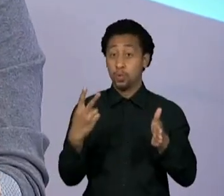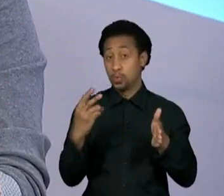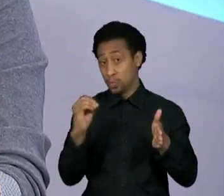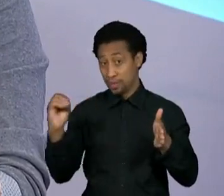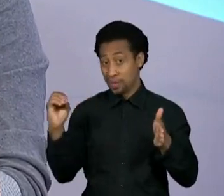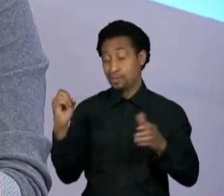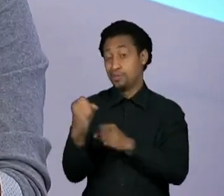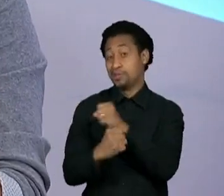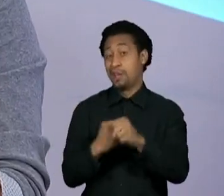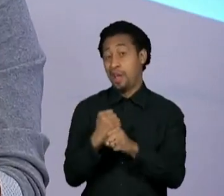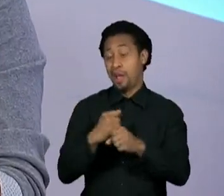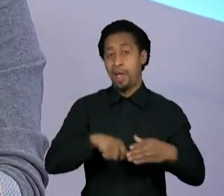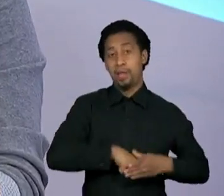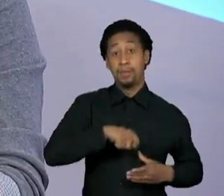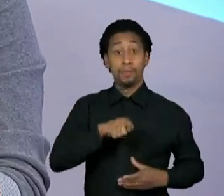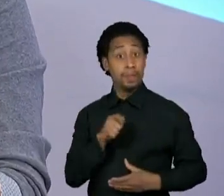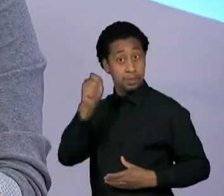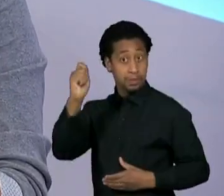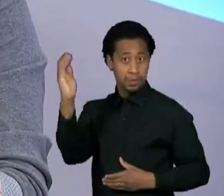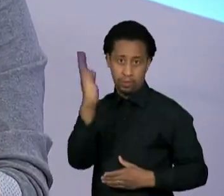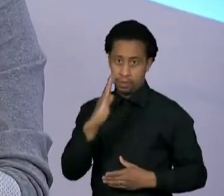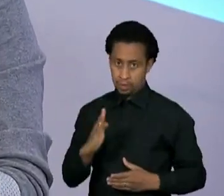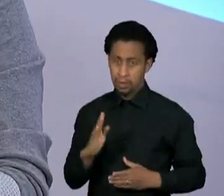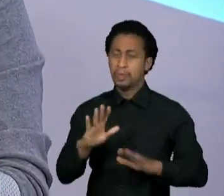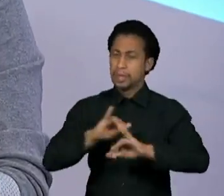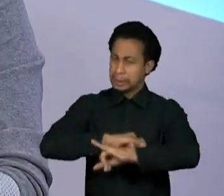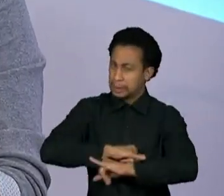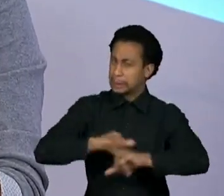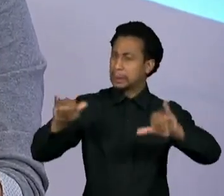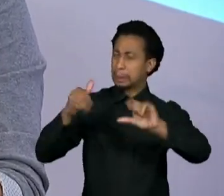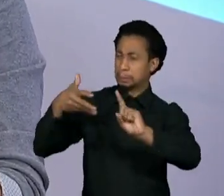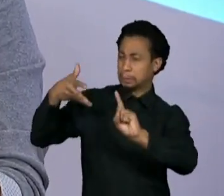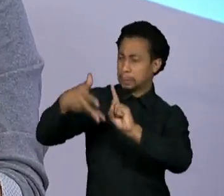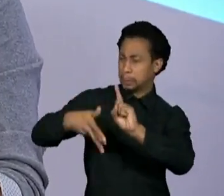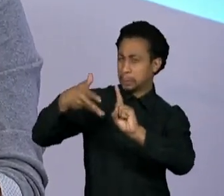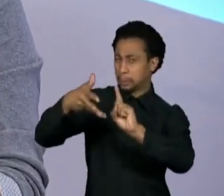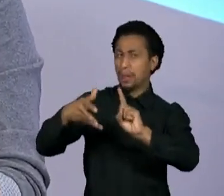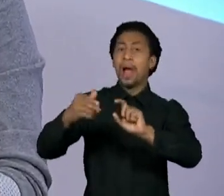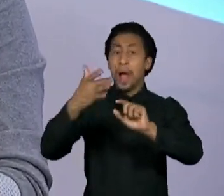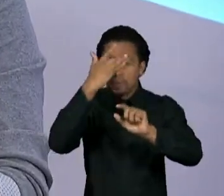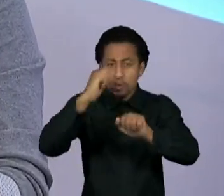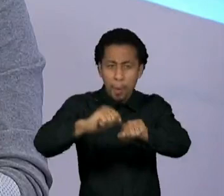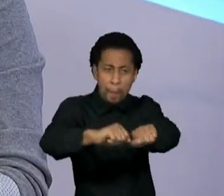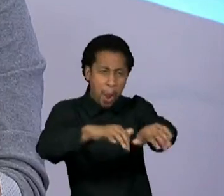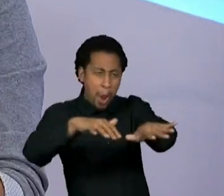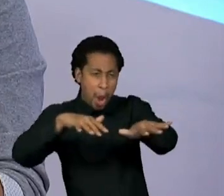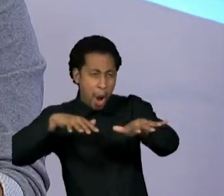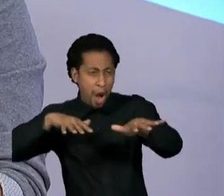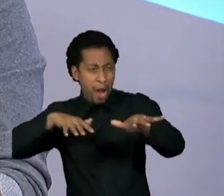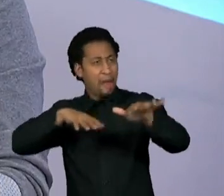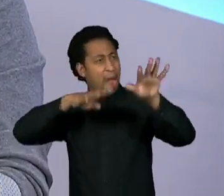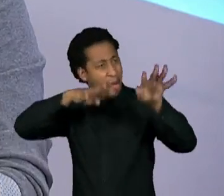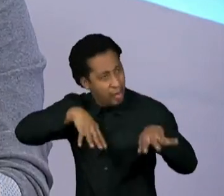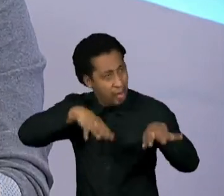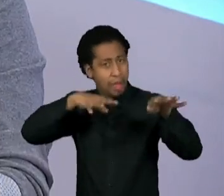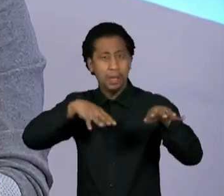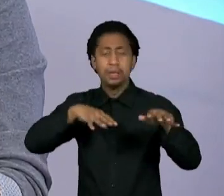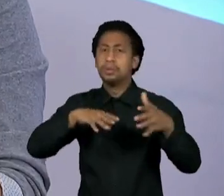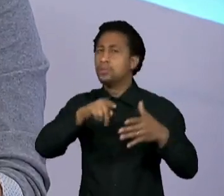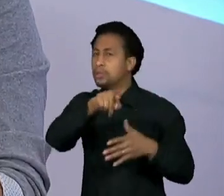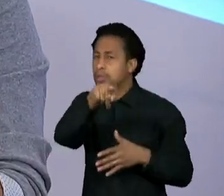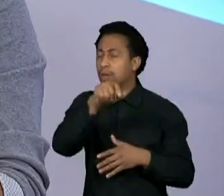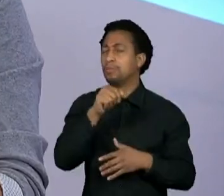imagem, essas pessoas, o que Bolsonaro disse aquele dia, o que elas dizem para o senhor em termos da democracia